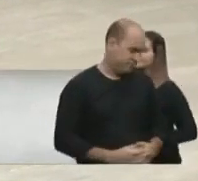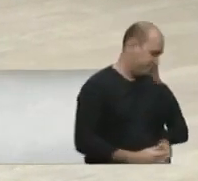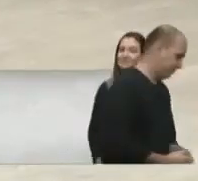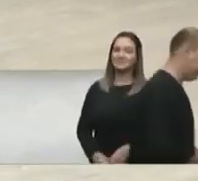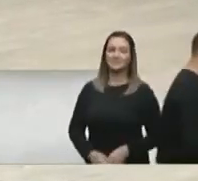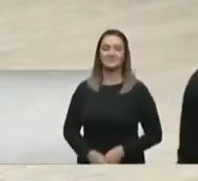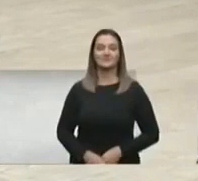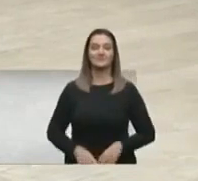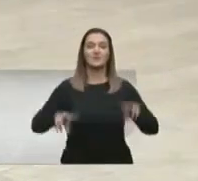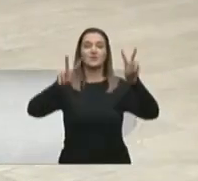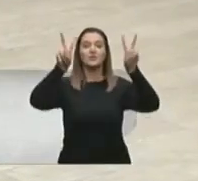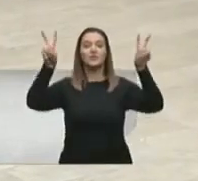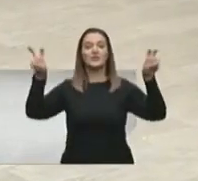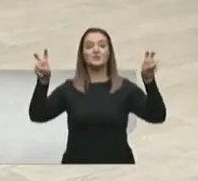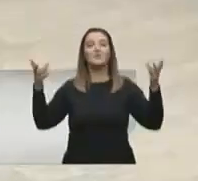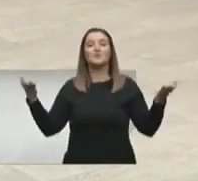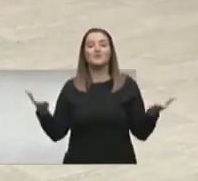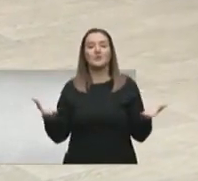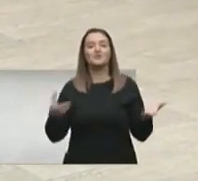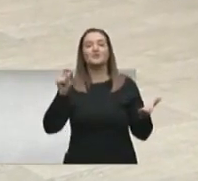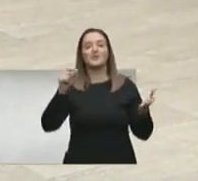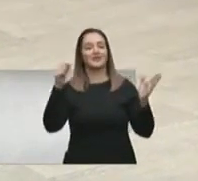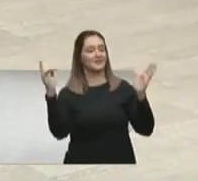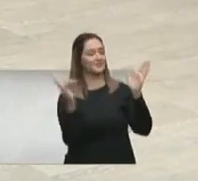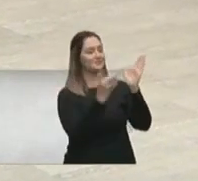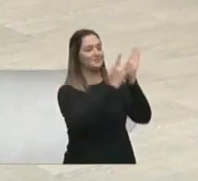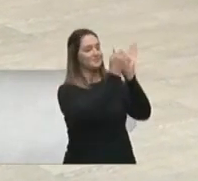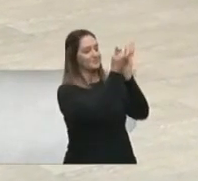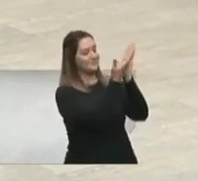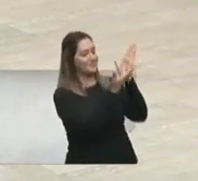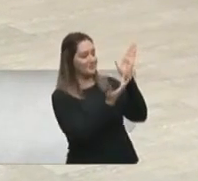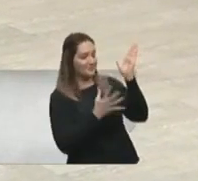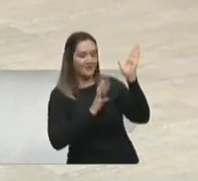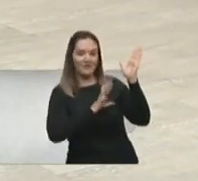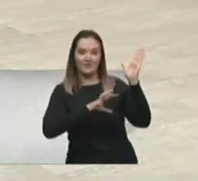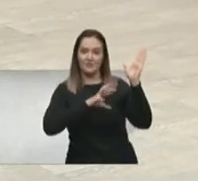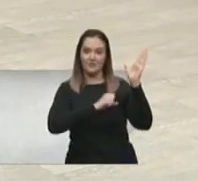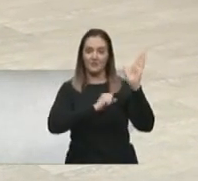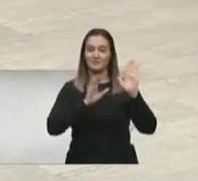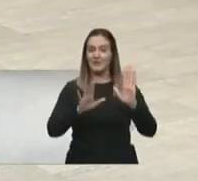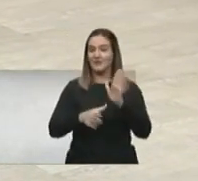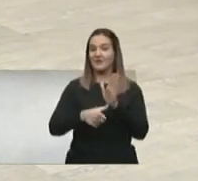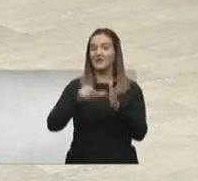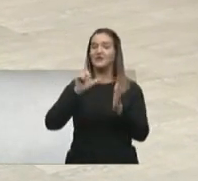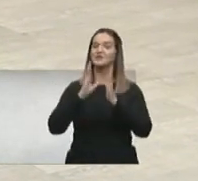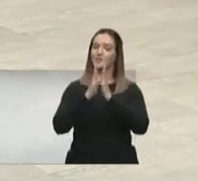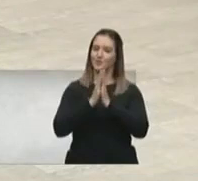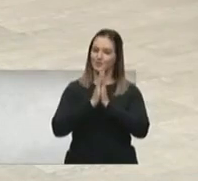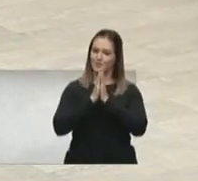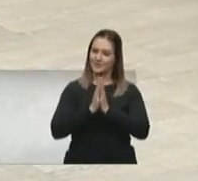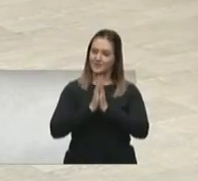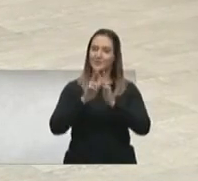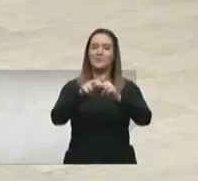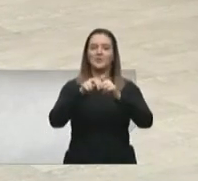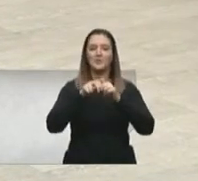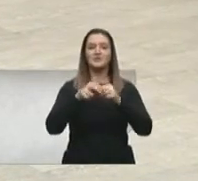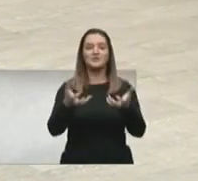hoje é o tema principal da semana, amor escrito com sangue, e eu não posso começar sem antes fazer uma oração. E